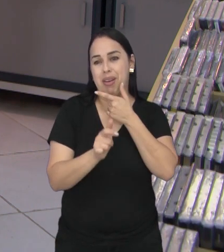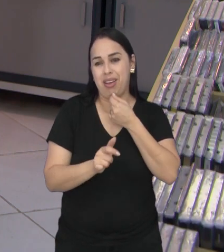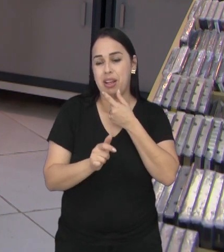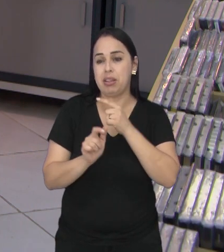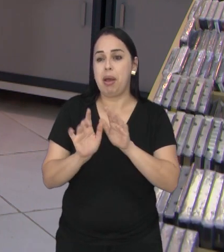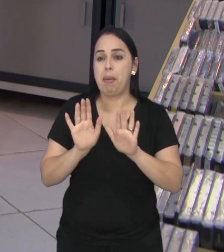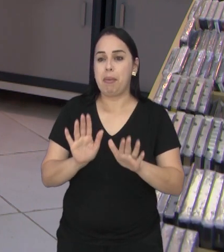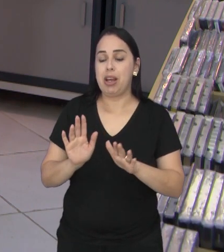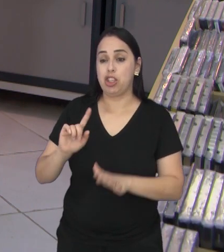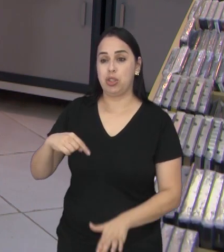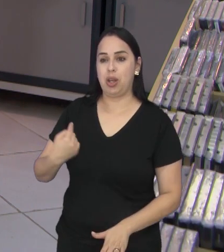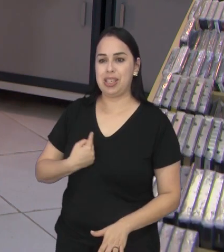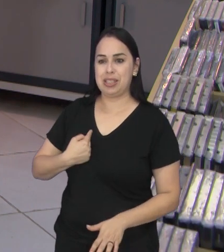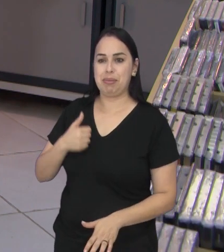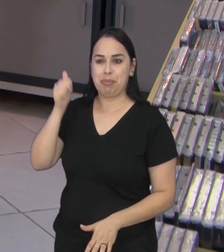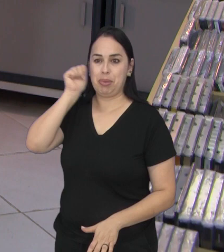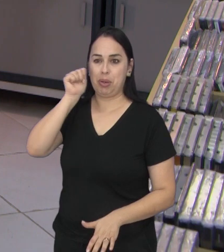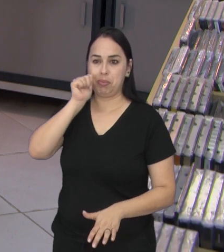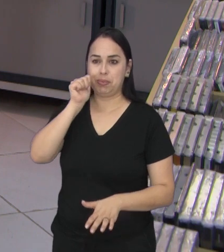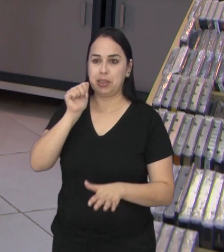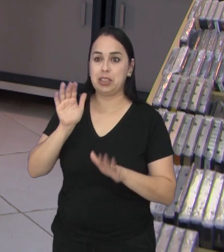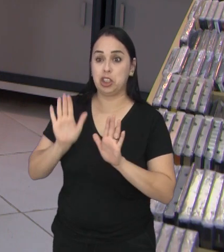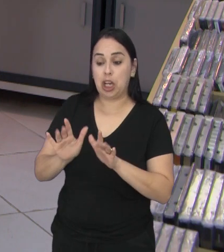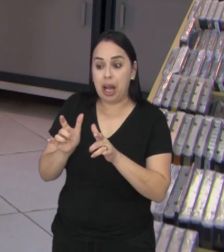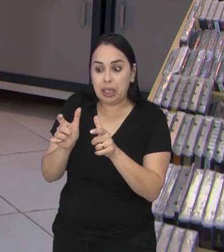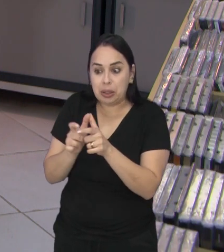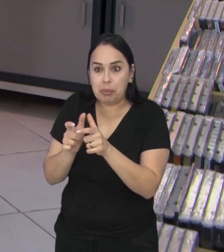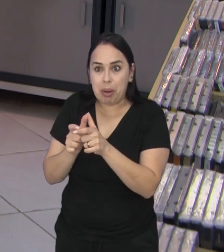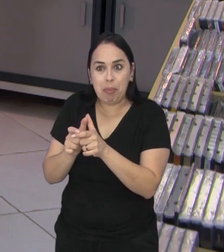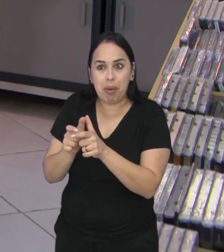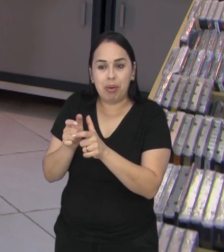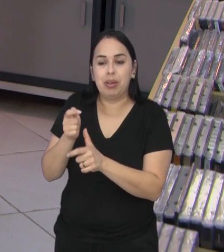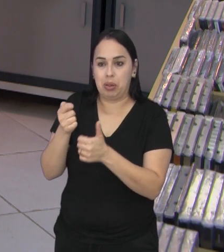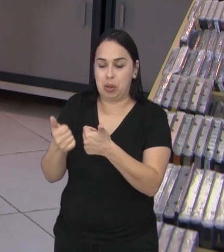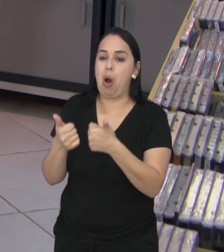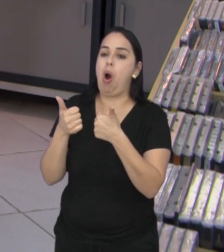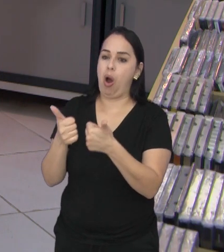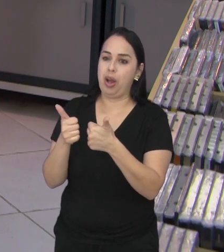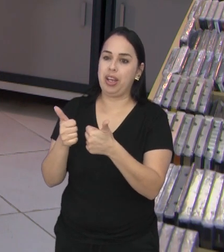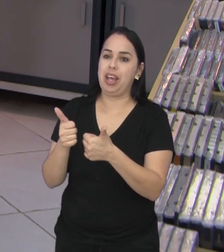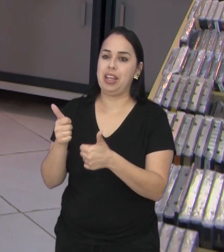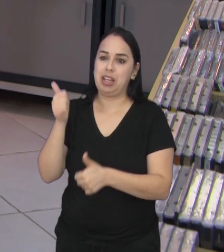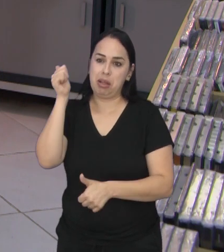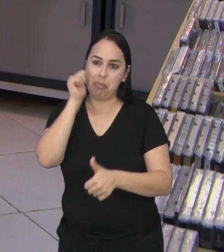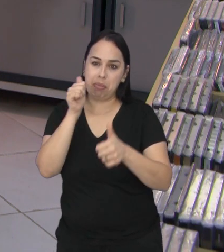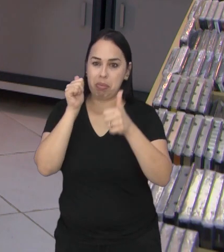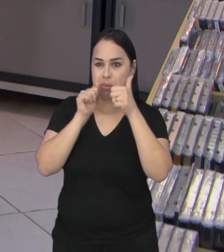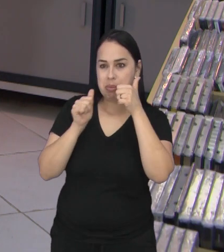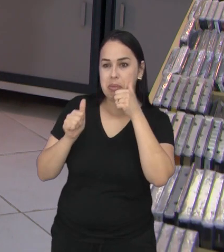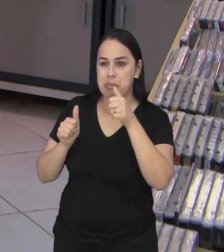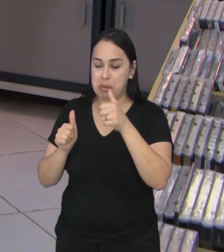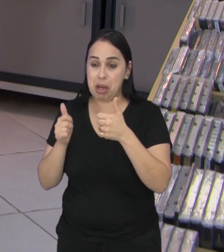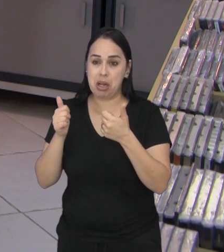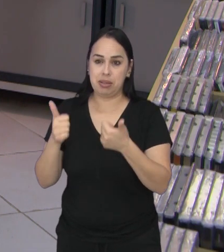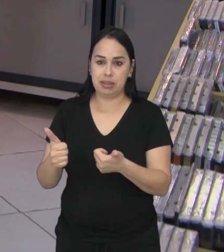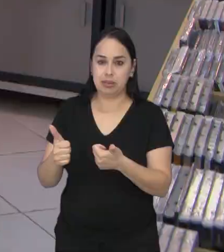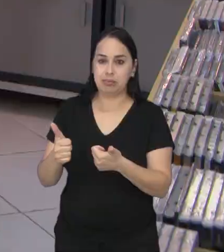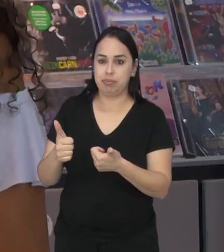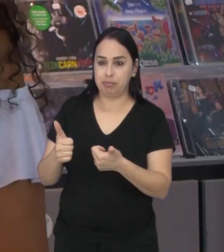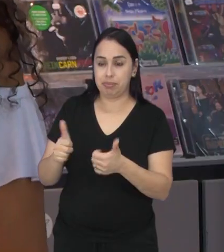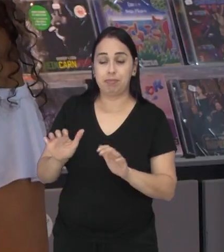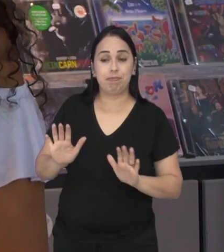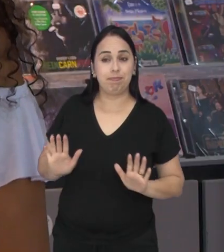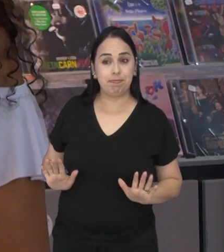por homens. Embora nós mulheres hoje sejamos já uma quantidade, uma parcela bacana de minas e monas, inclusive